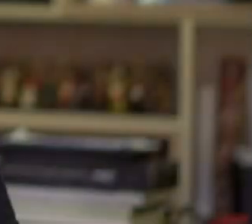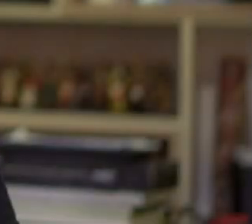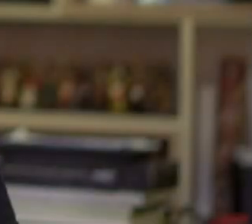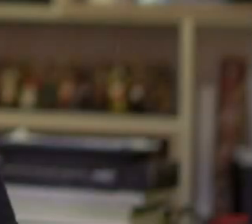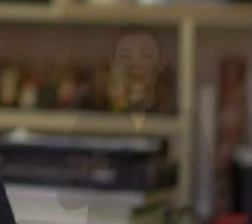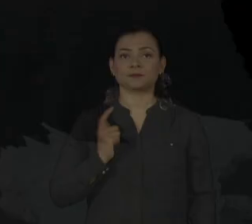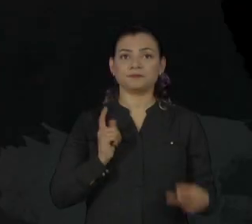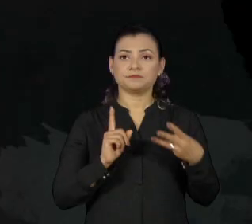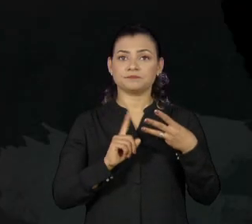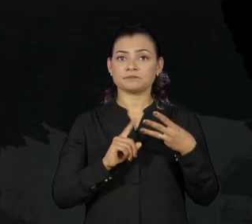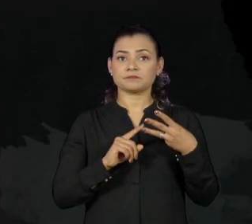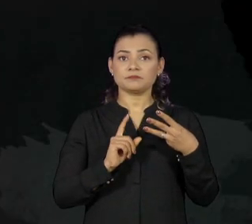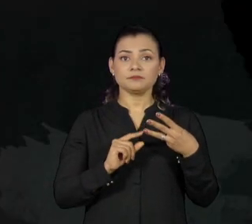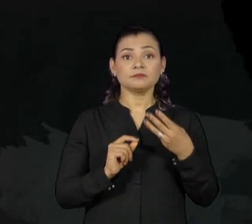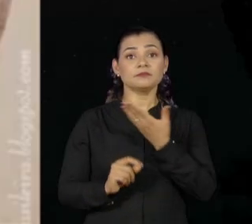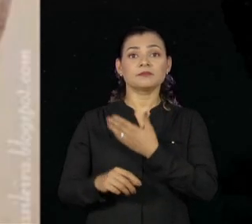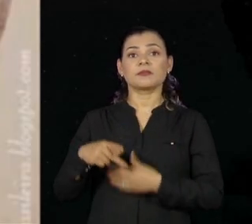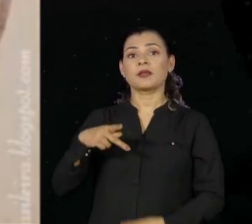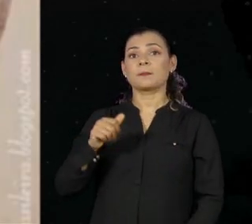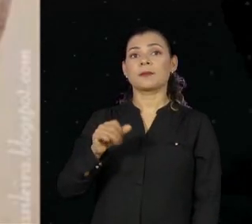temos Patápio Silva.